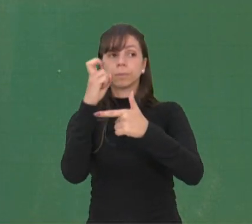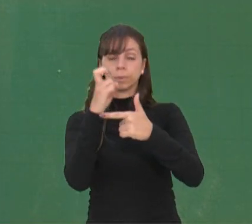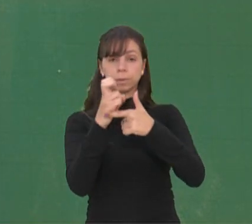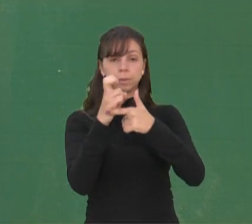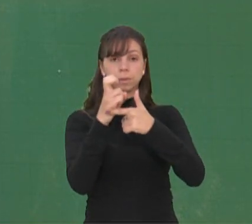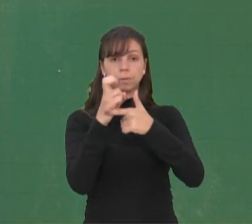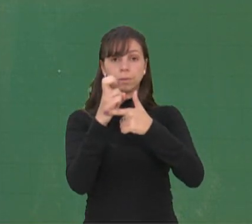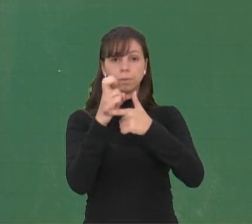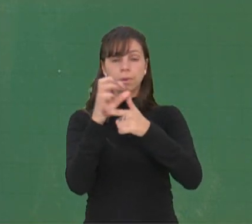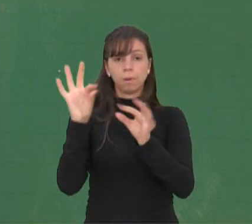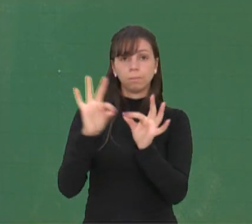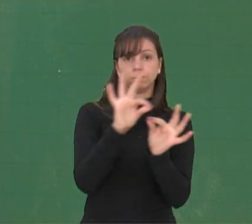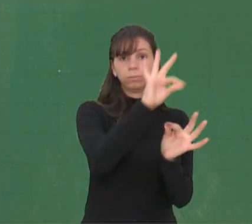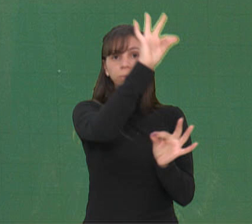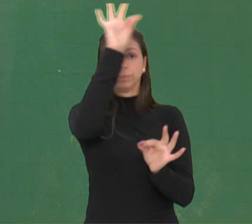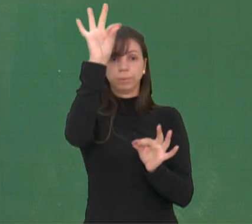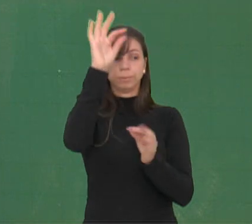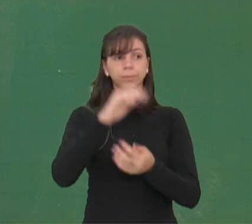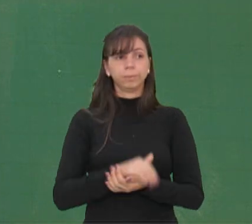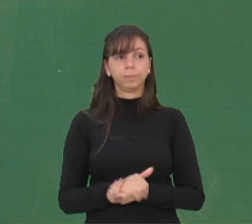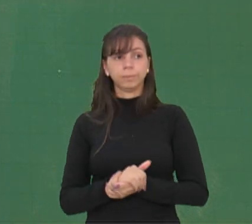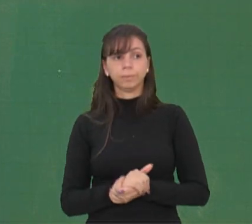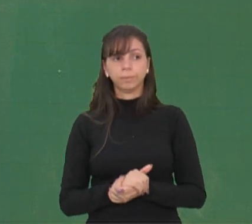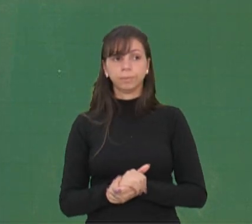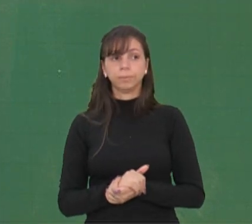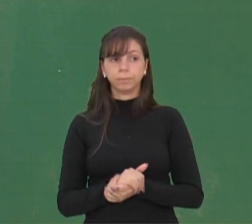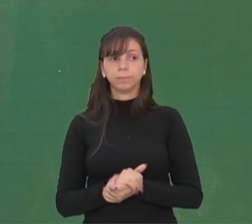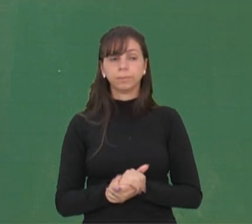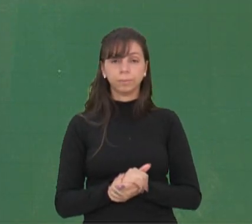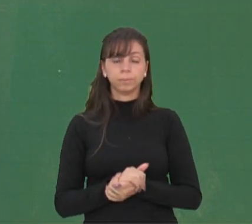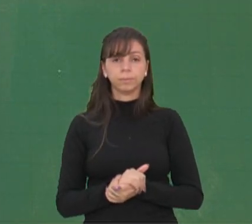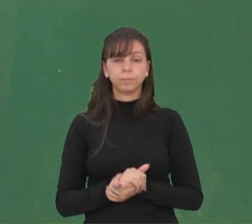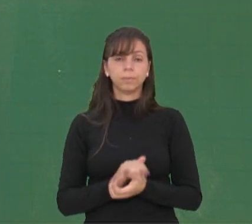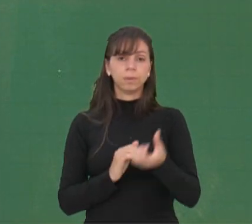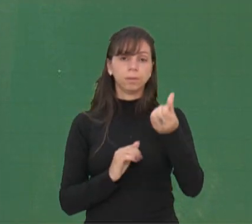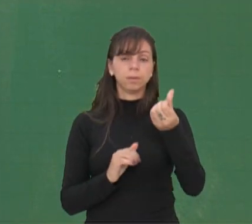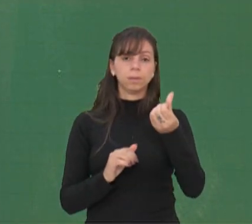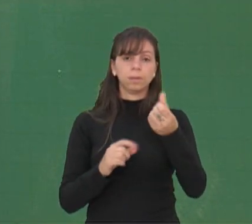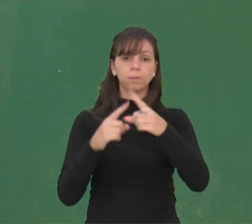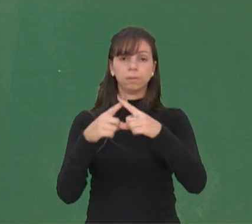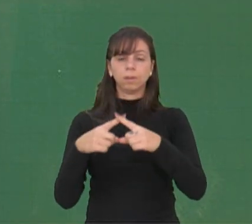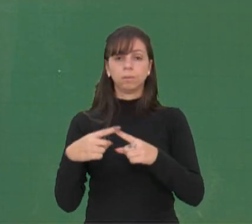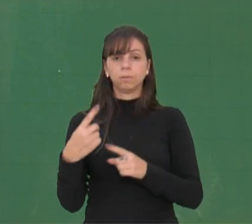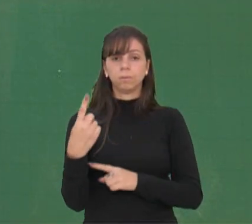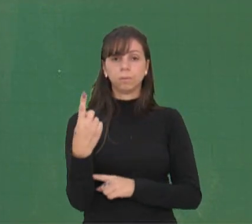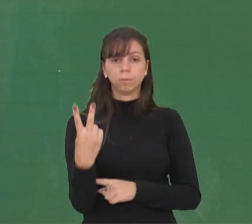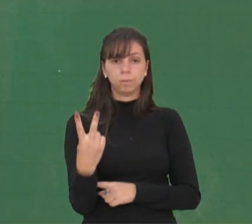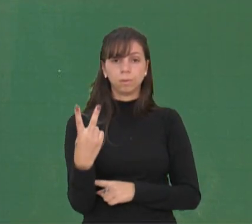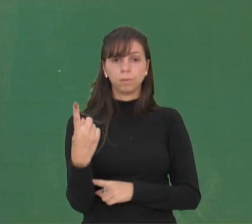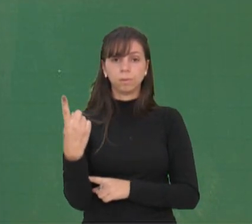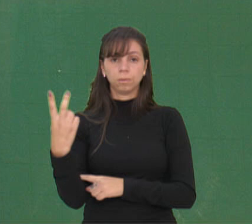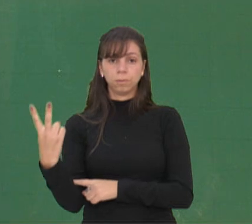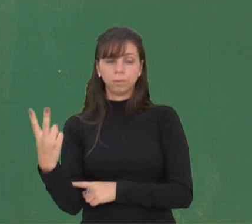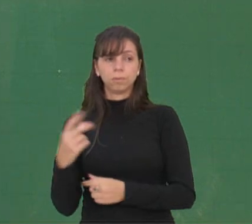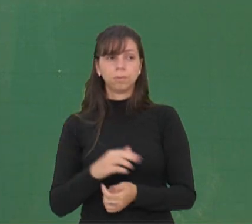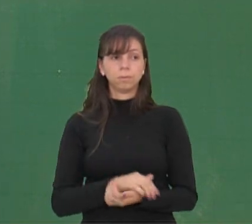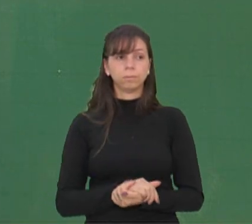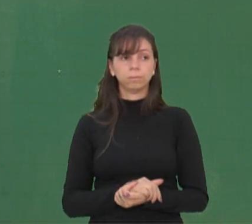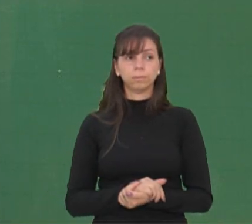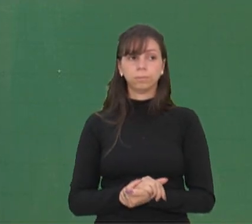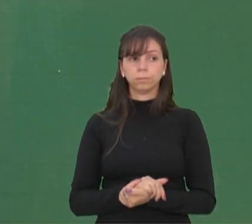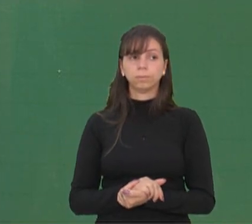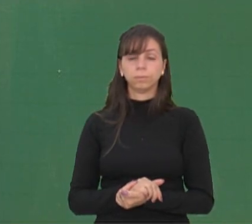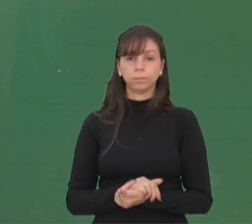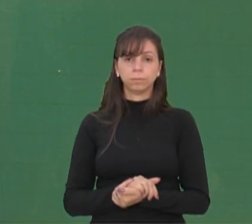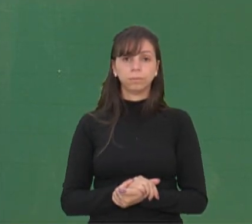aqui embaixo para você não se perder. E 6 vezes 2 é 12. Então, o 12